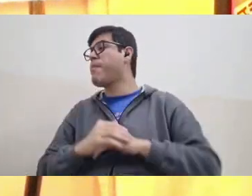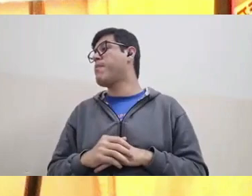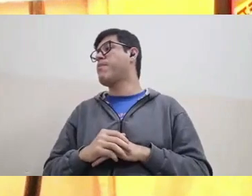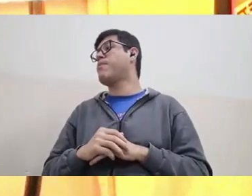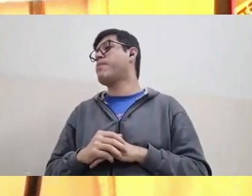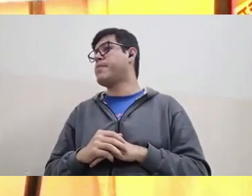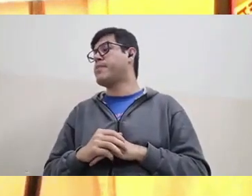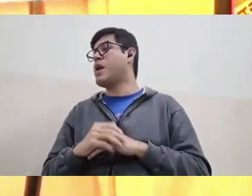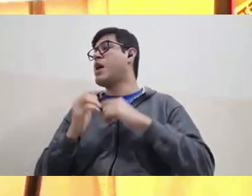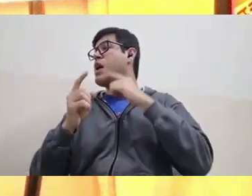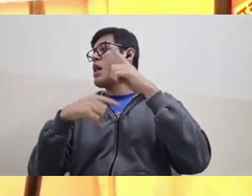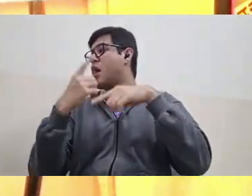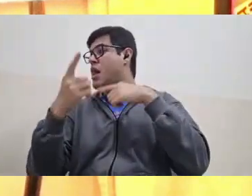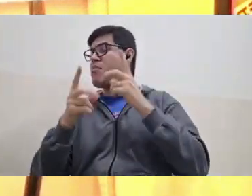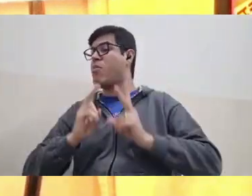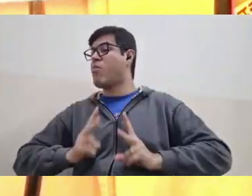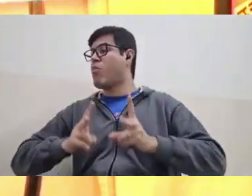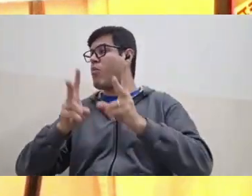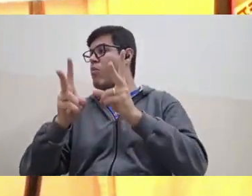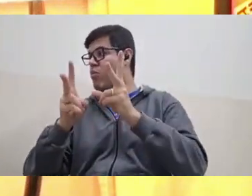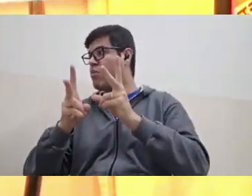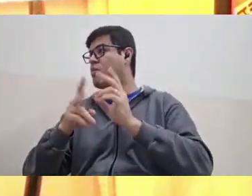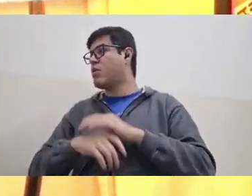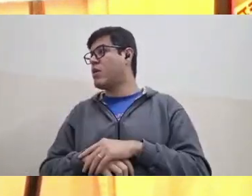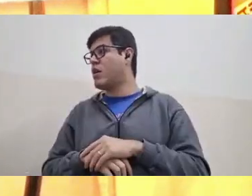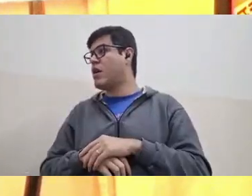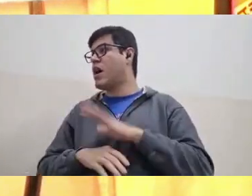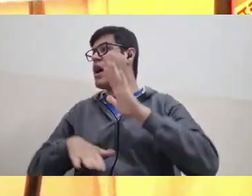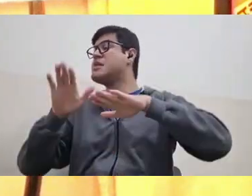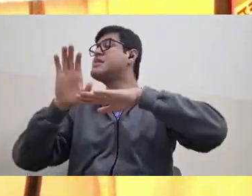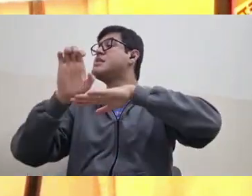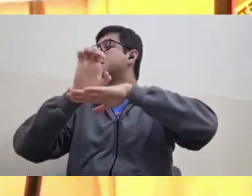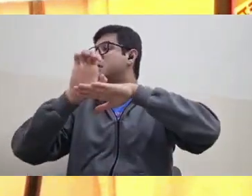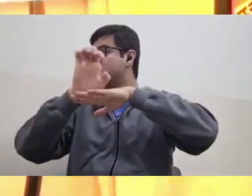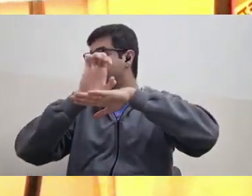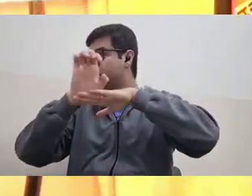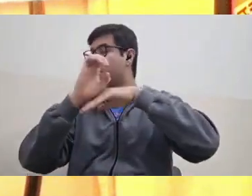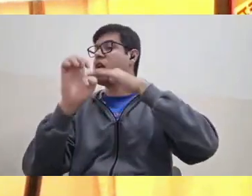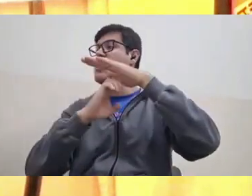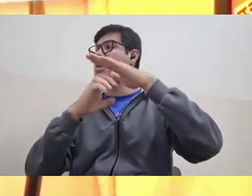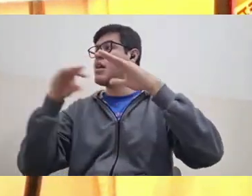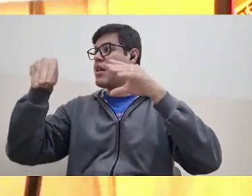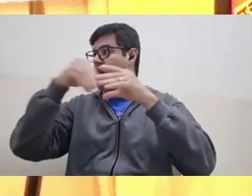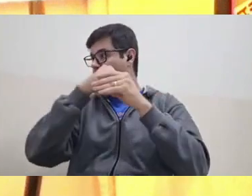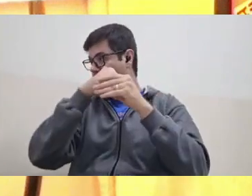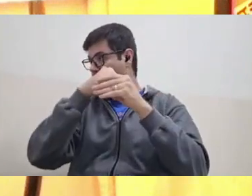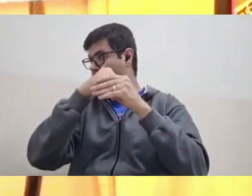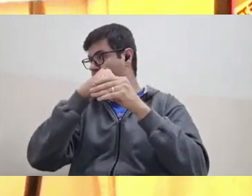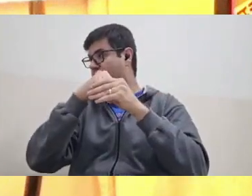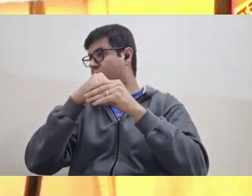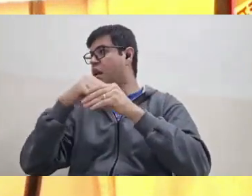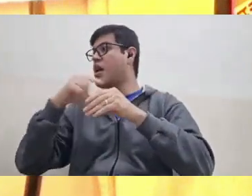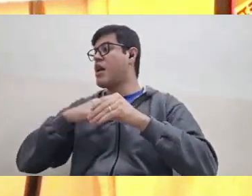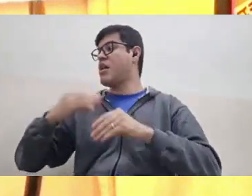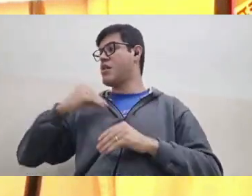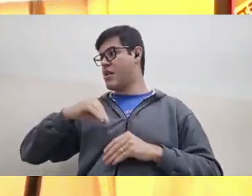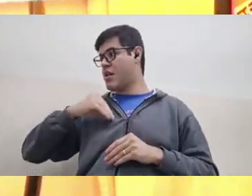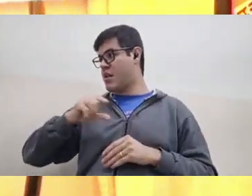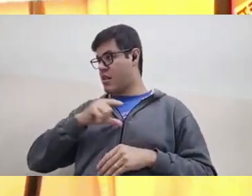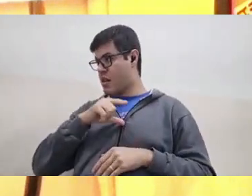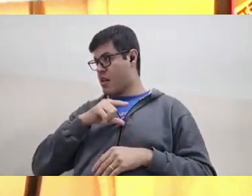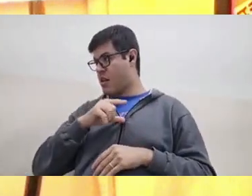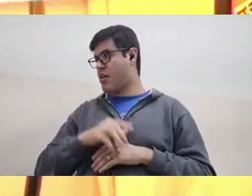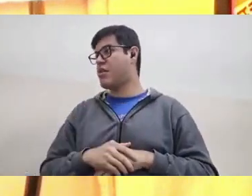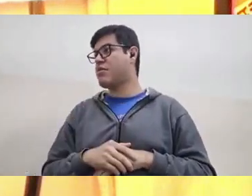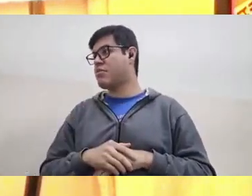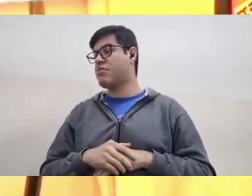como não é contínuo mais que se fala hoje faz como estagiário nas empresas e ele tem um saláriozinho